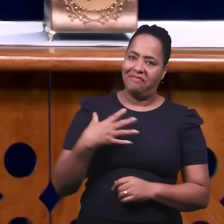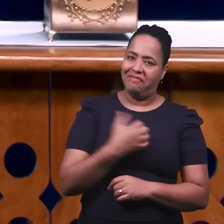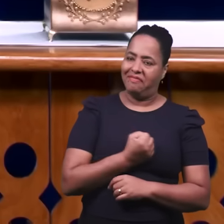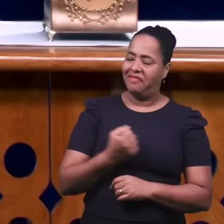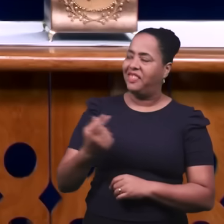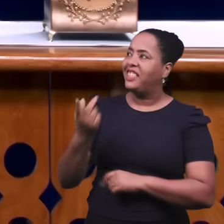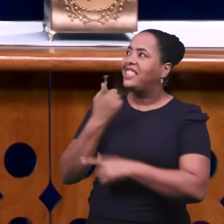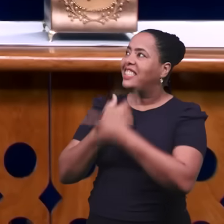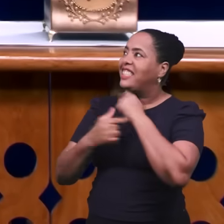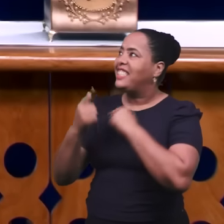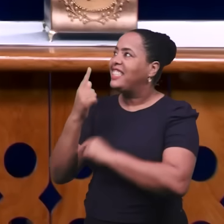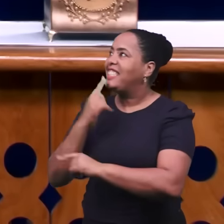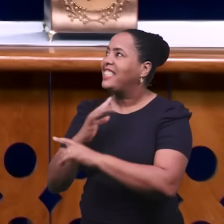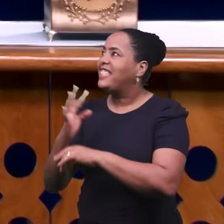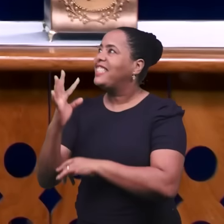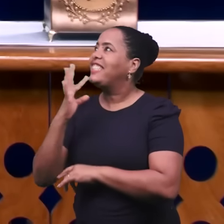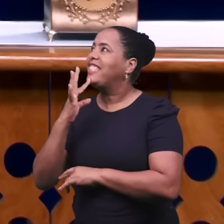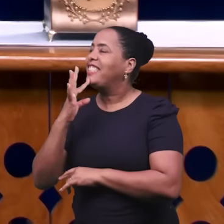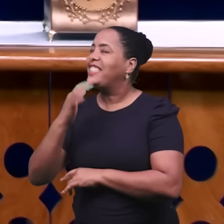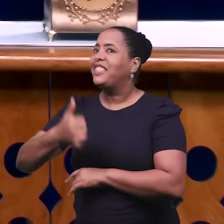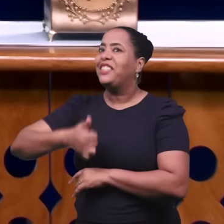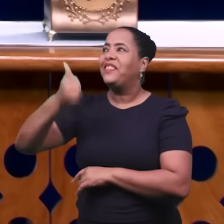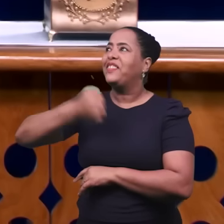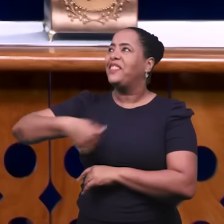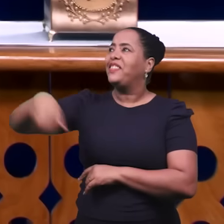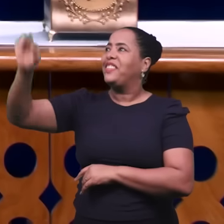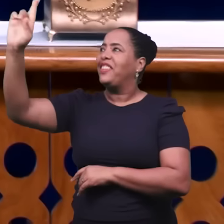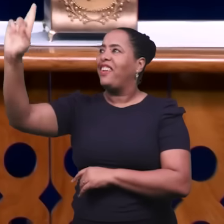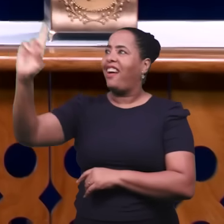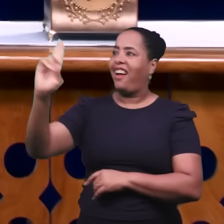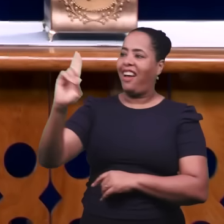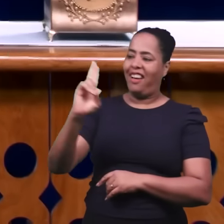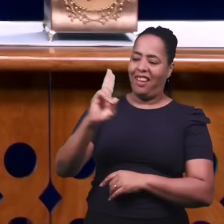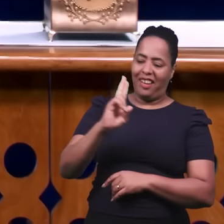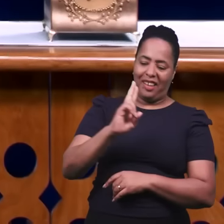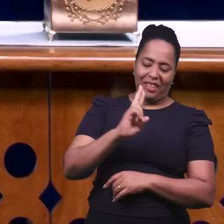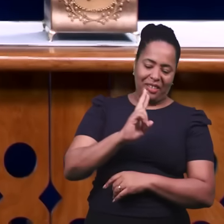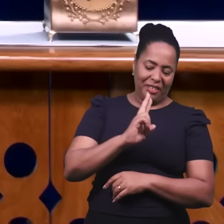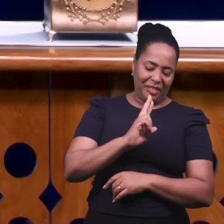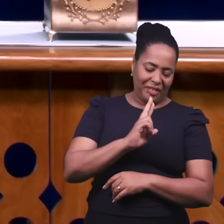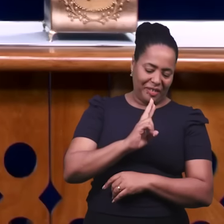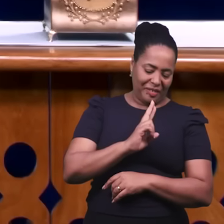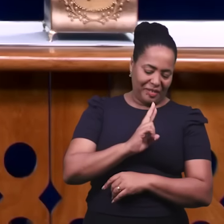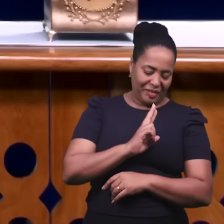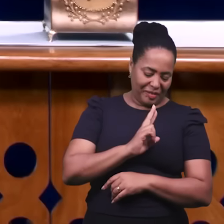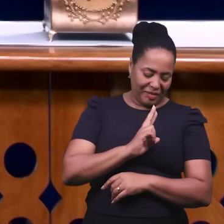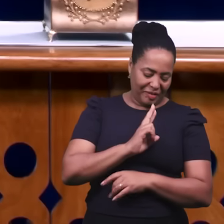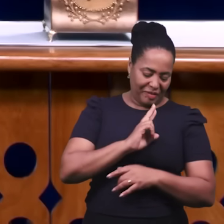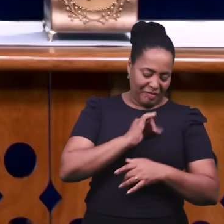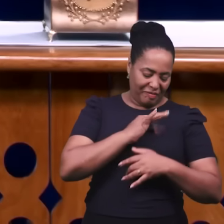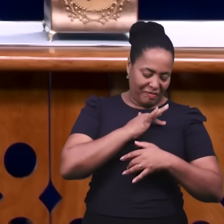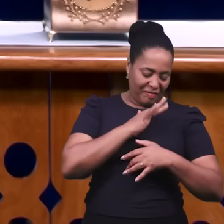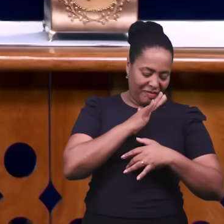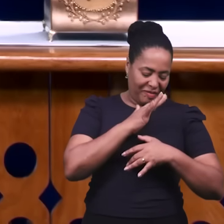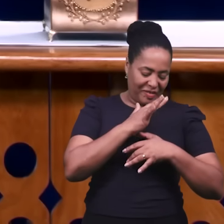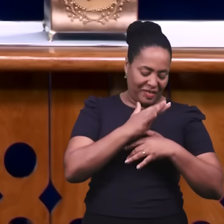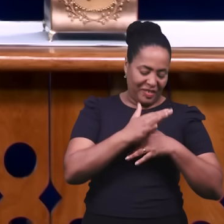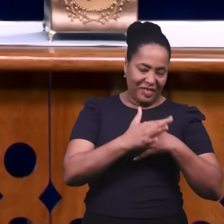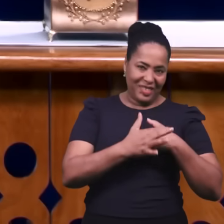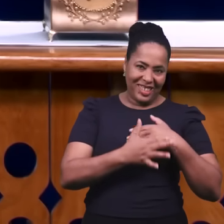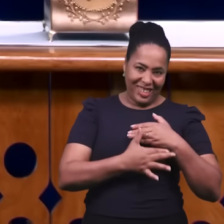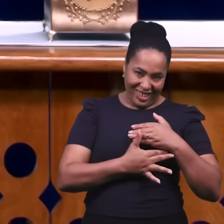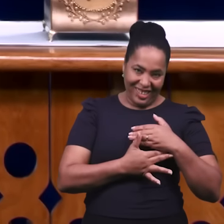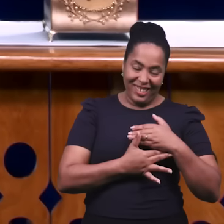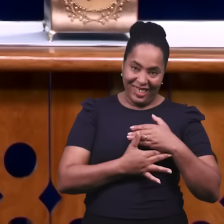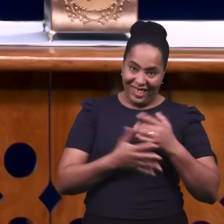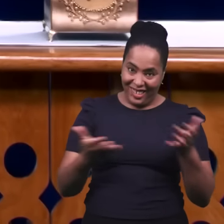buscar o Senhor Jesus, ele veio ao nosso encontro e preencheu o nosso coração. Então vamos